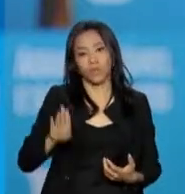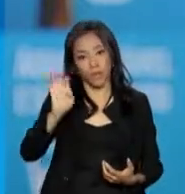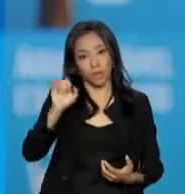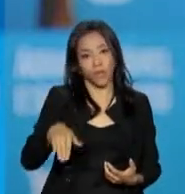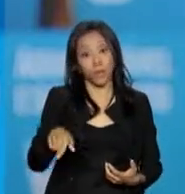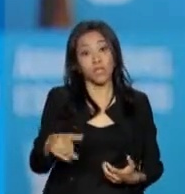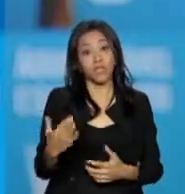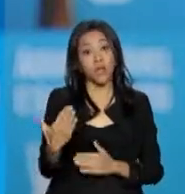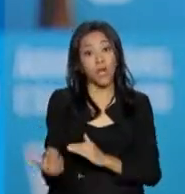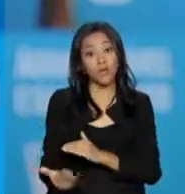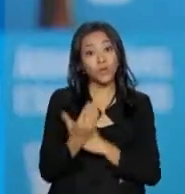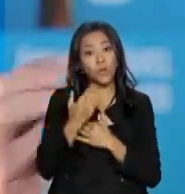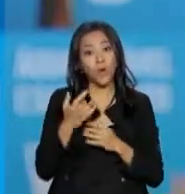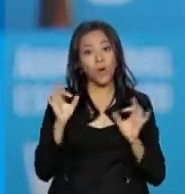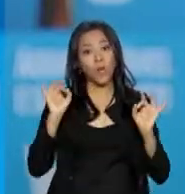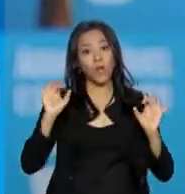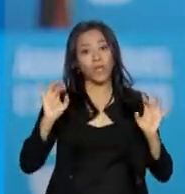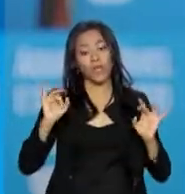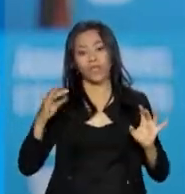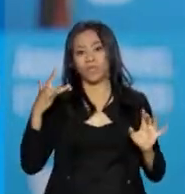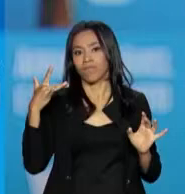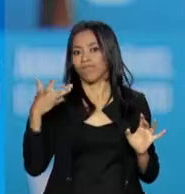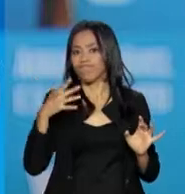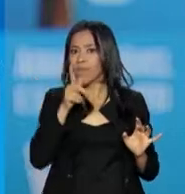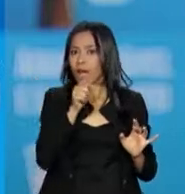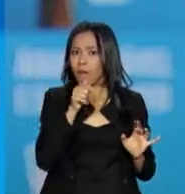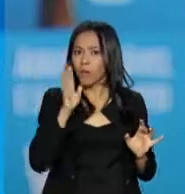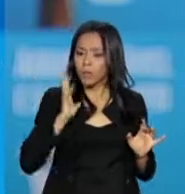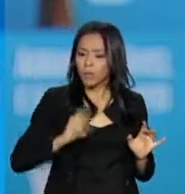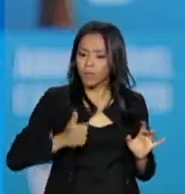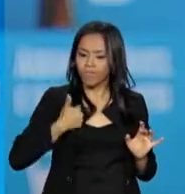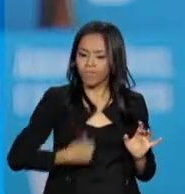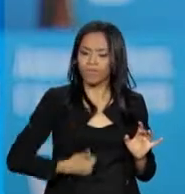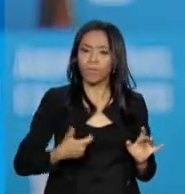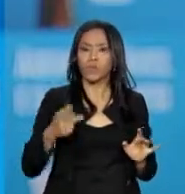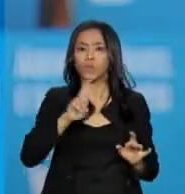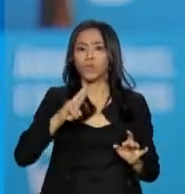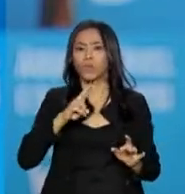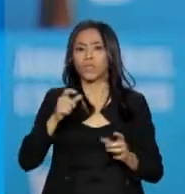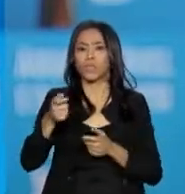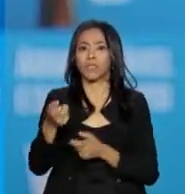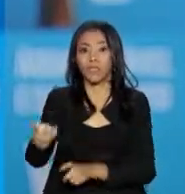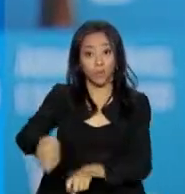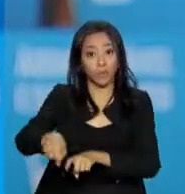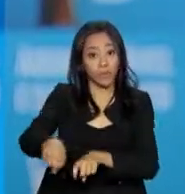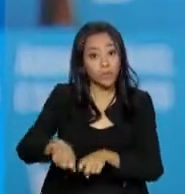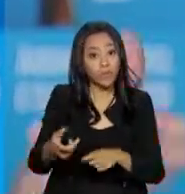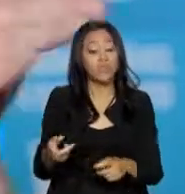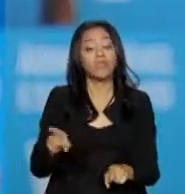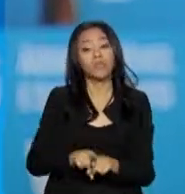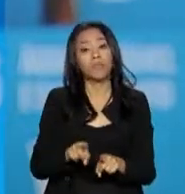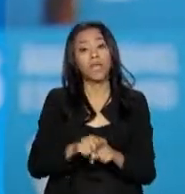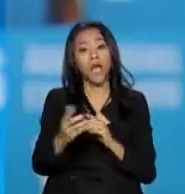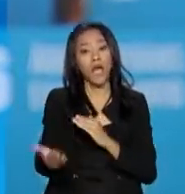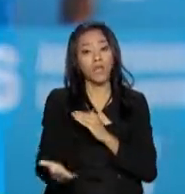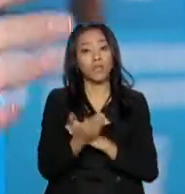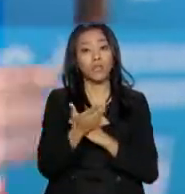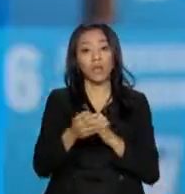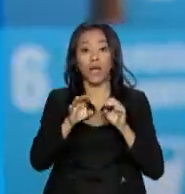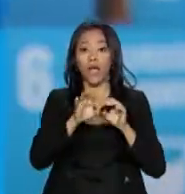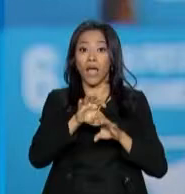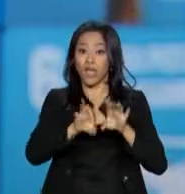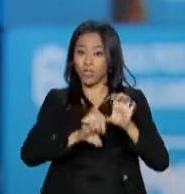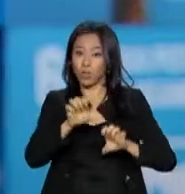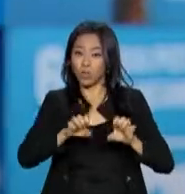ela melhorou a qualidade da água, a quantidade da água para os produtores agrícolas e também ajudou a infraestrutura cinza,